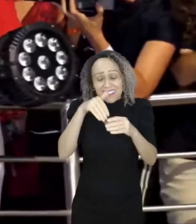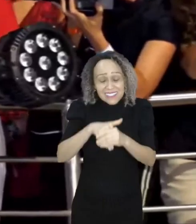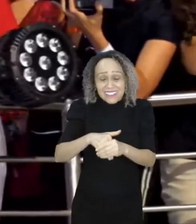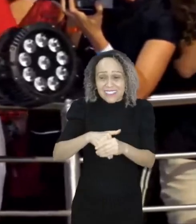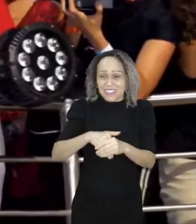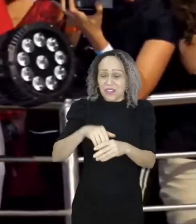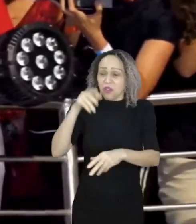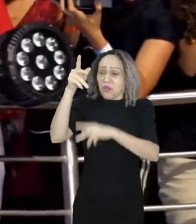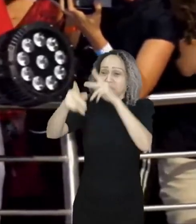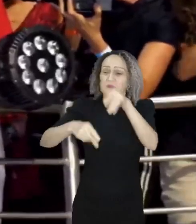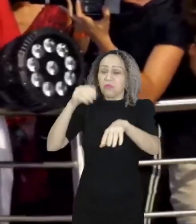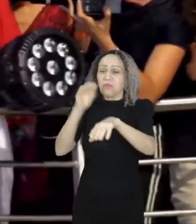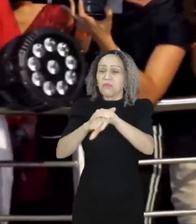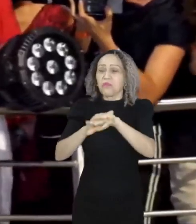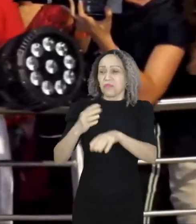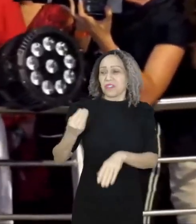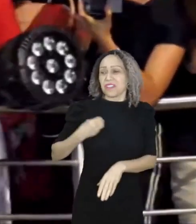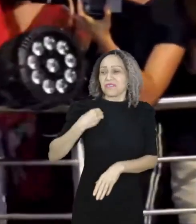Gente,